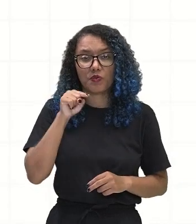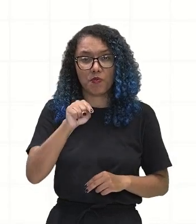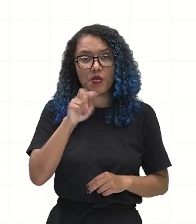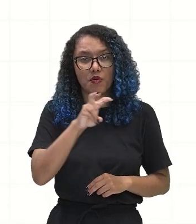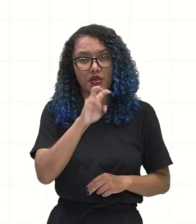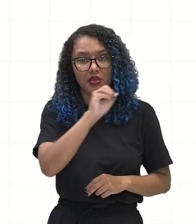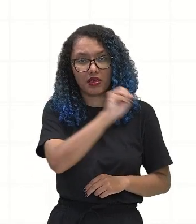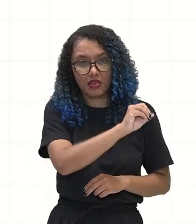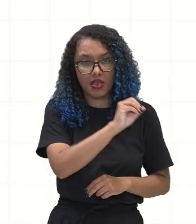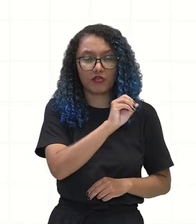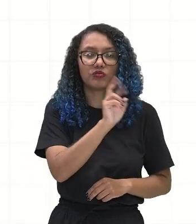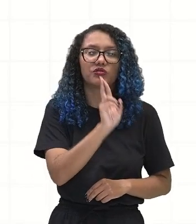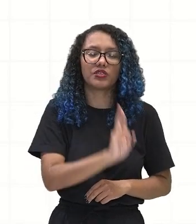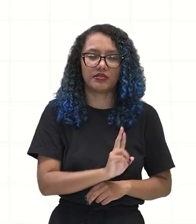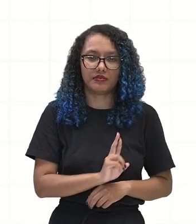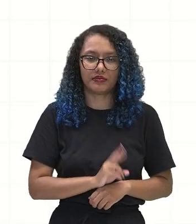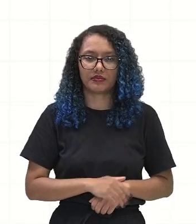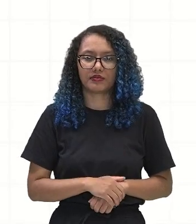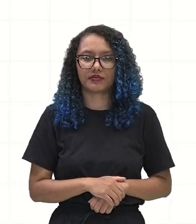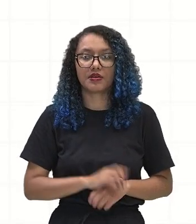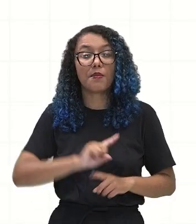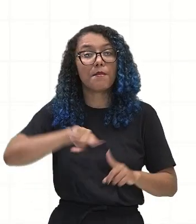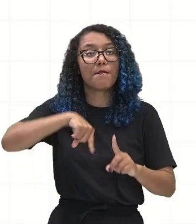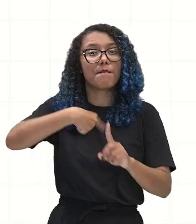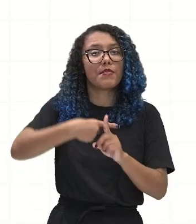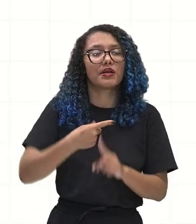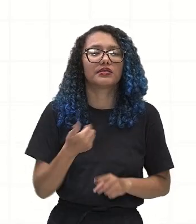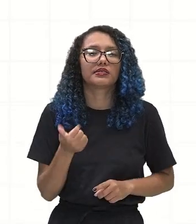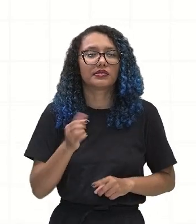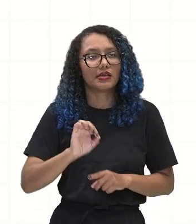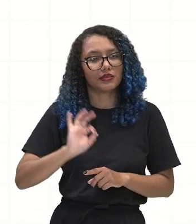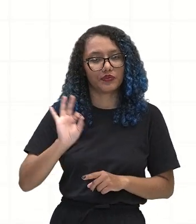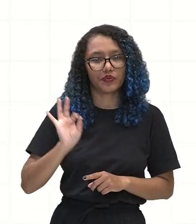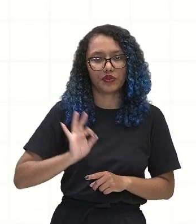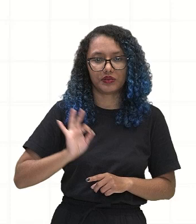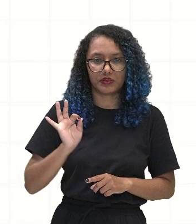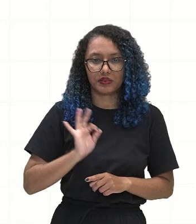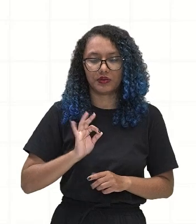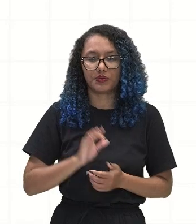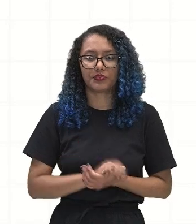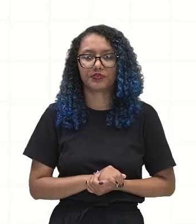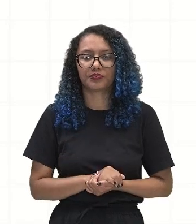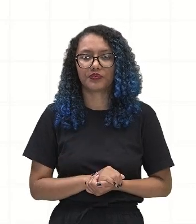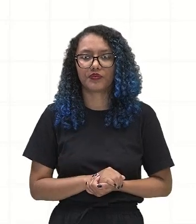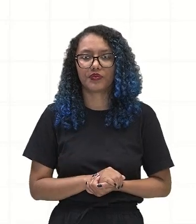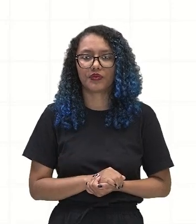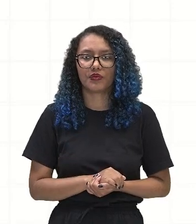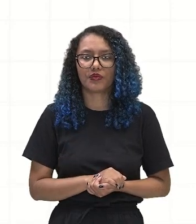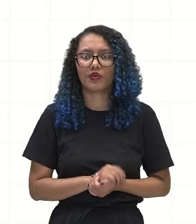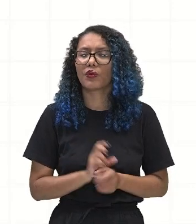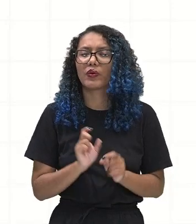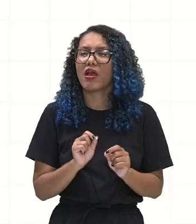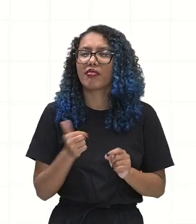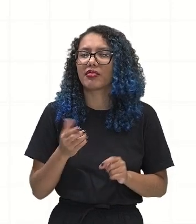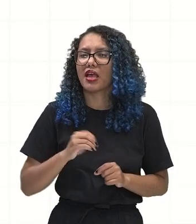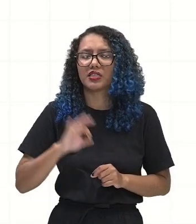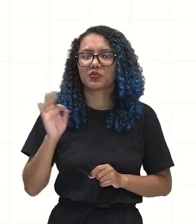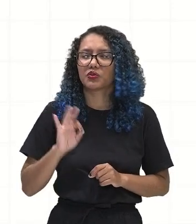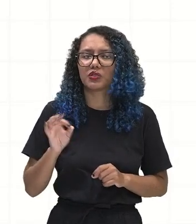Então, vai ter os 2.500 mais os 10% de 2.500. E o que é 10% de 2.500, né?